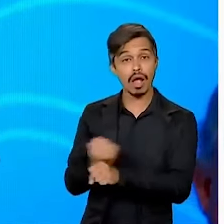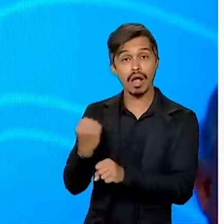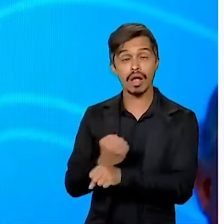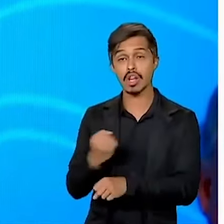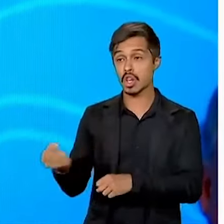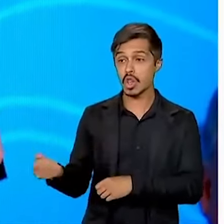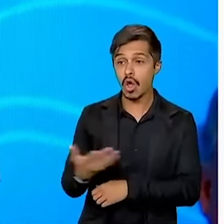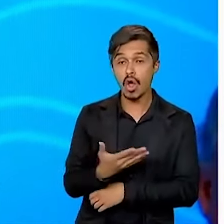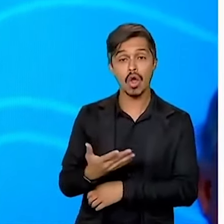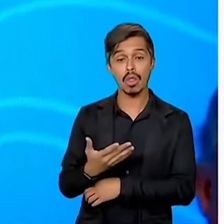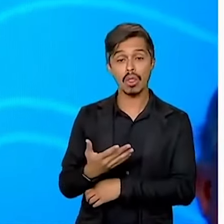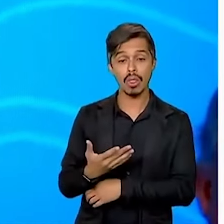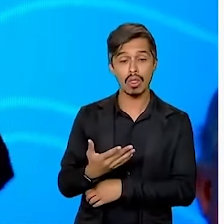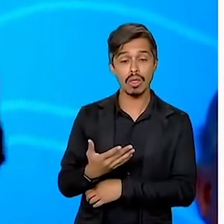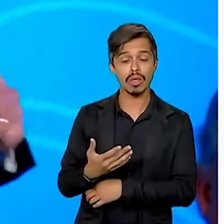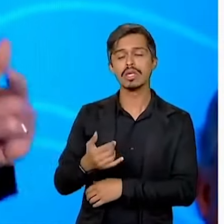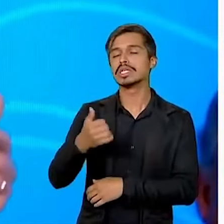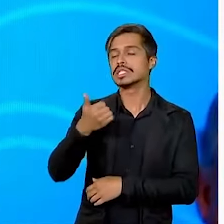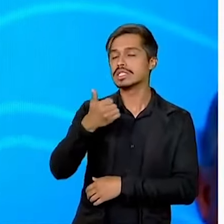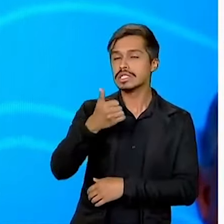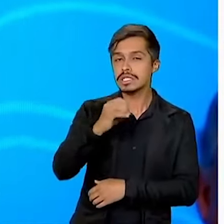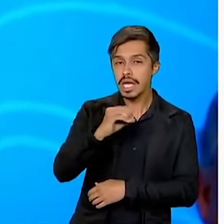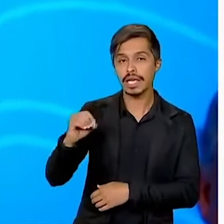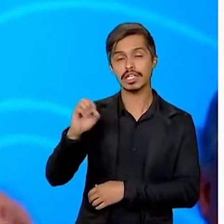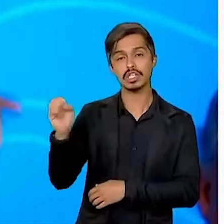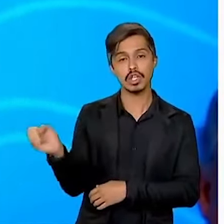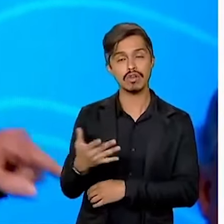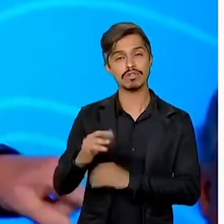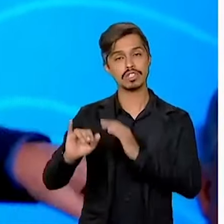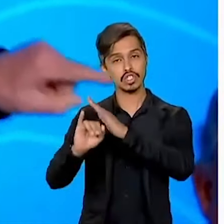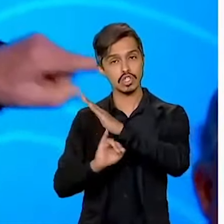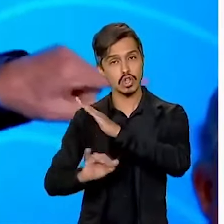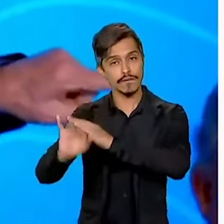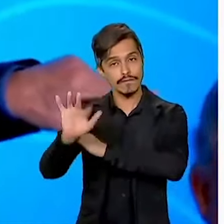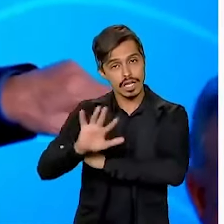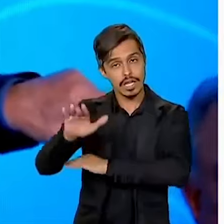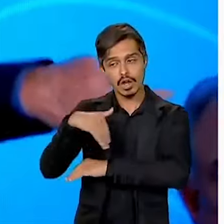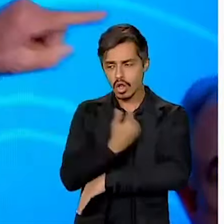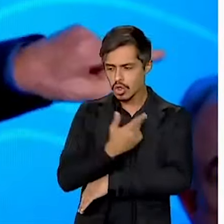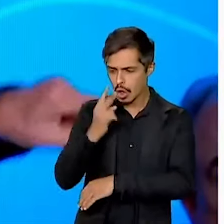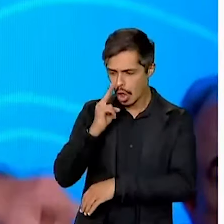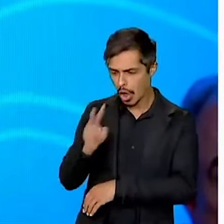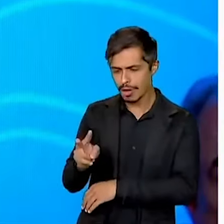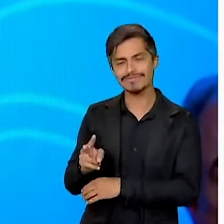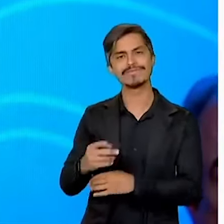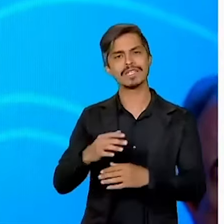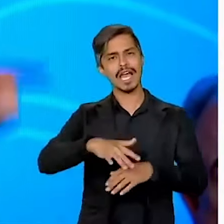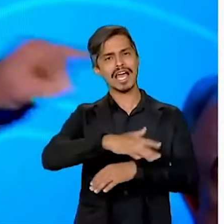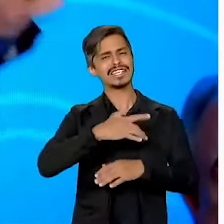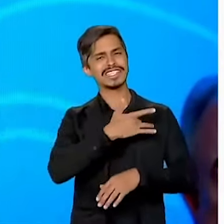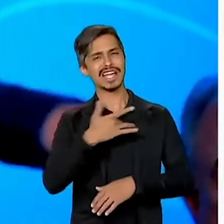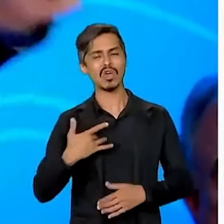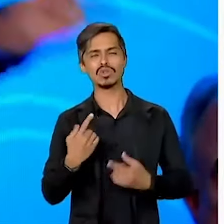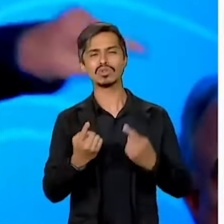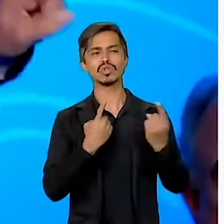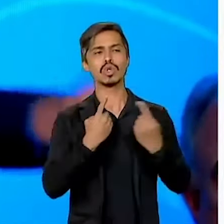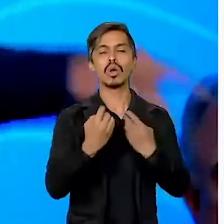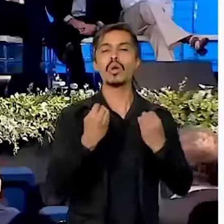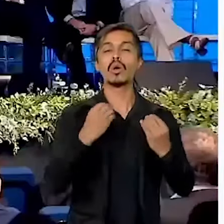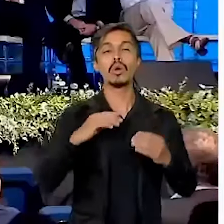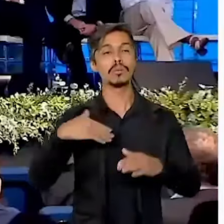mais 100 novos institutos federais, que a gente está discutindo na área da saúde, como é que a gente